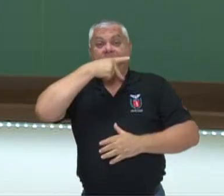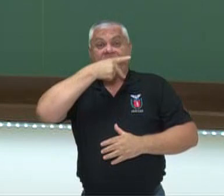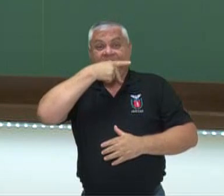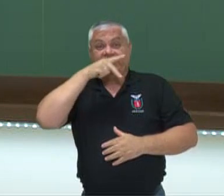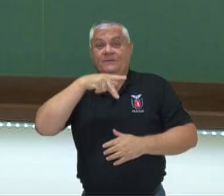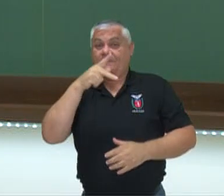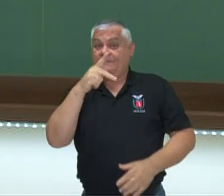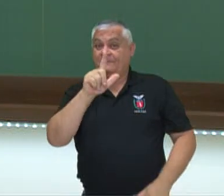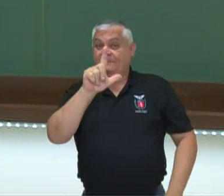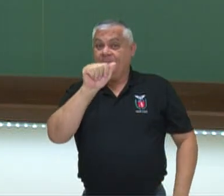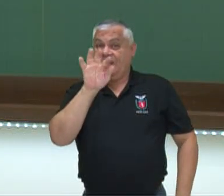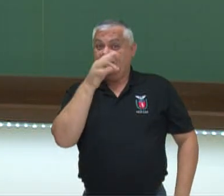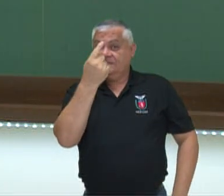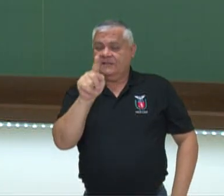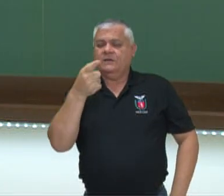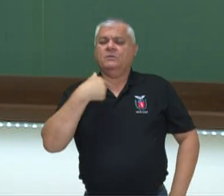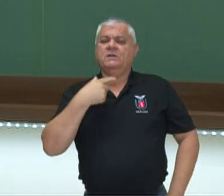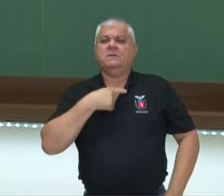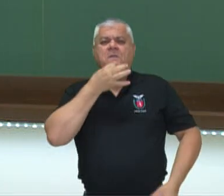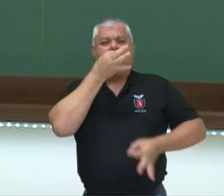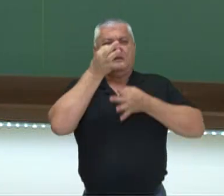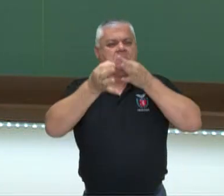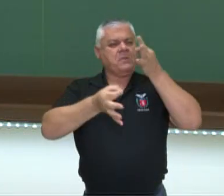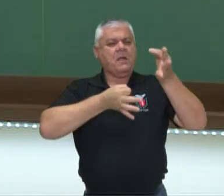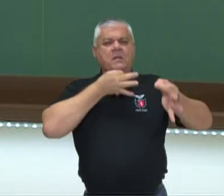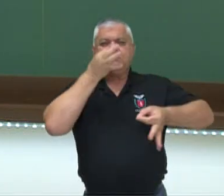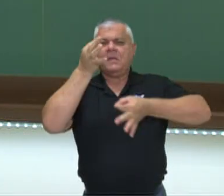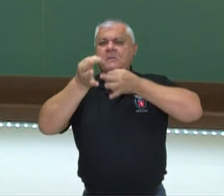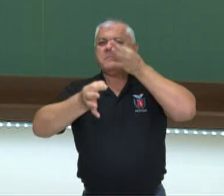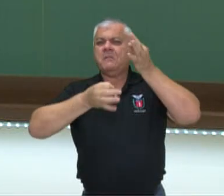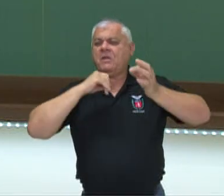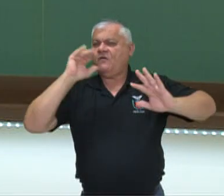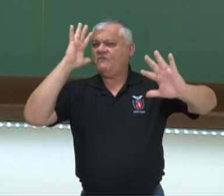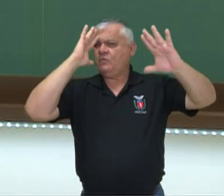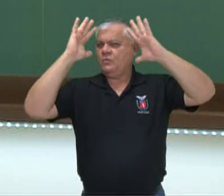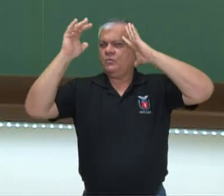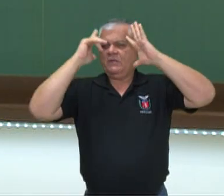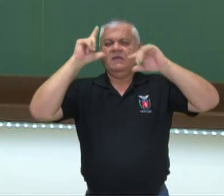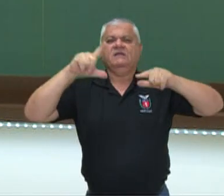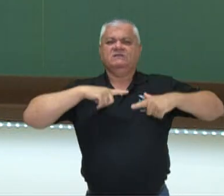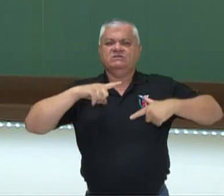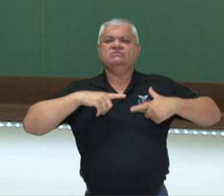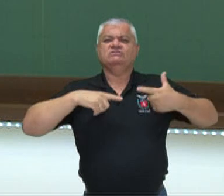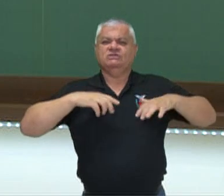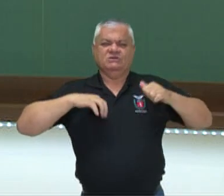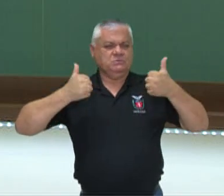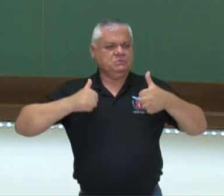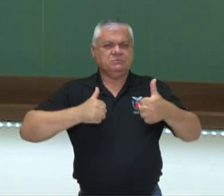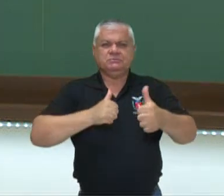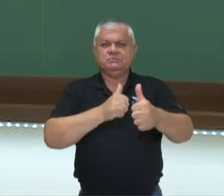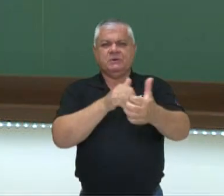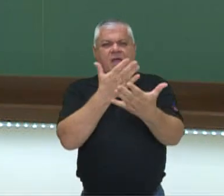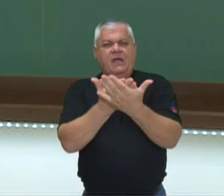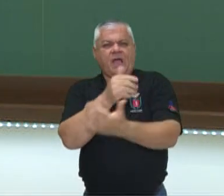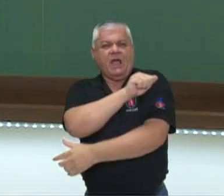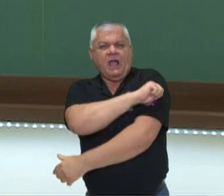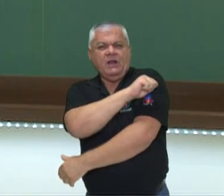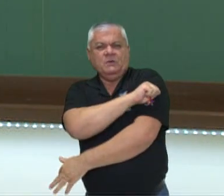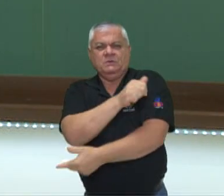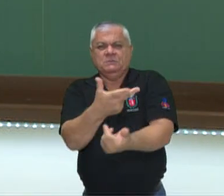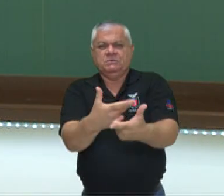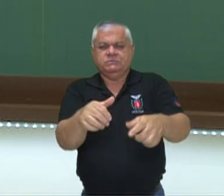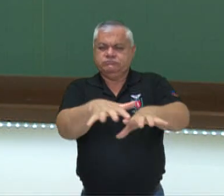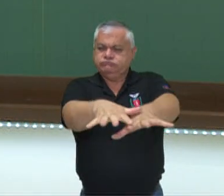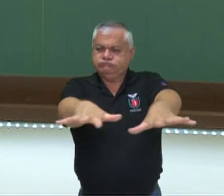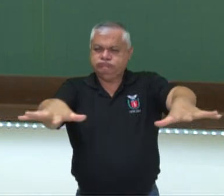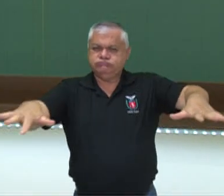Platão falava muito sobre filosofia, ele tinha vários discípulos, vários seguidores, e é bastante interessante